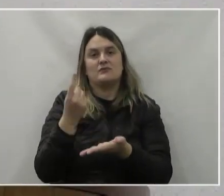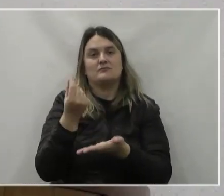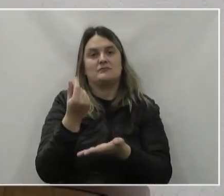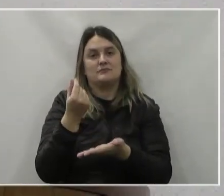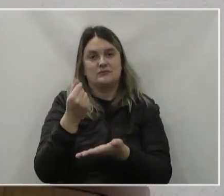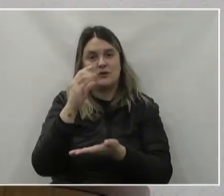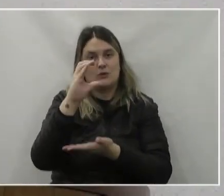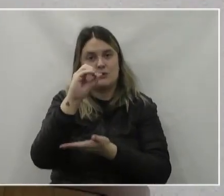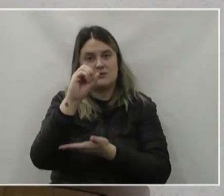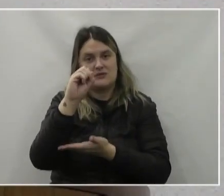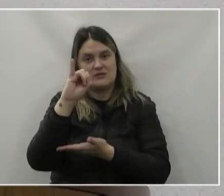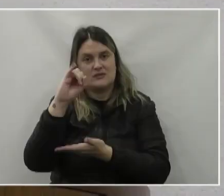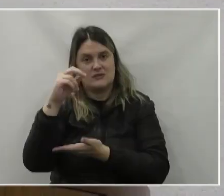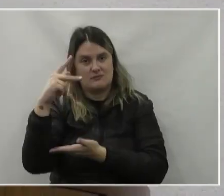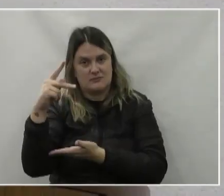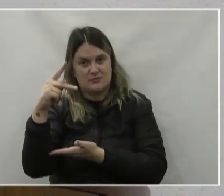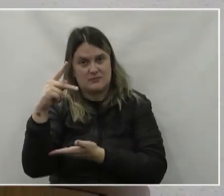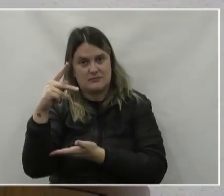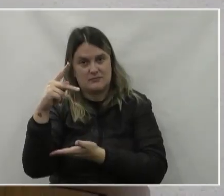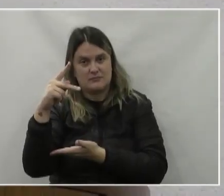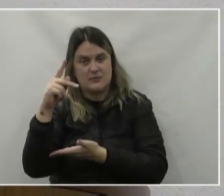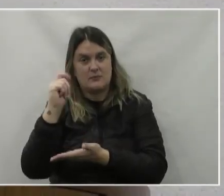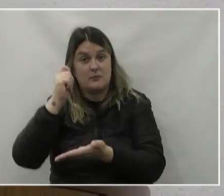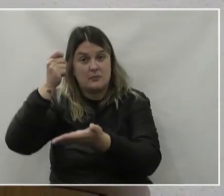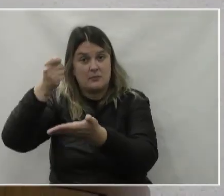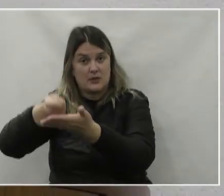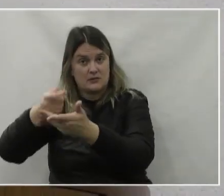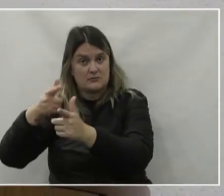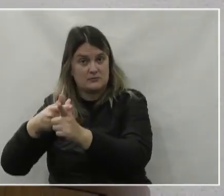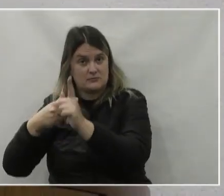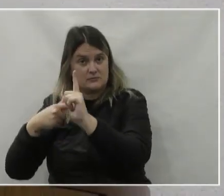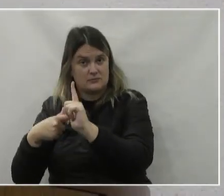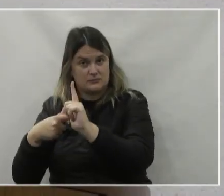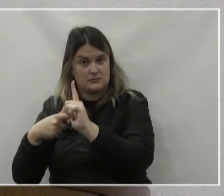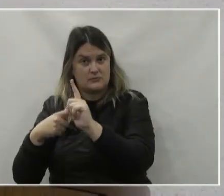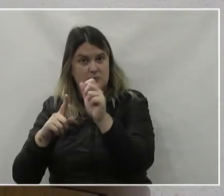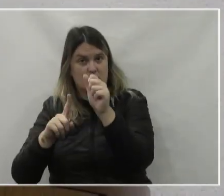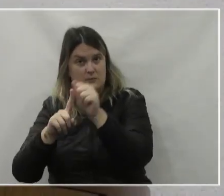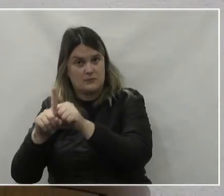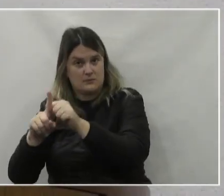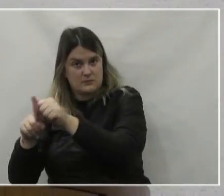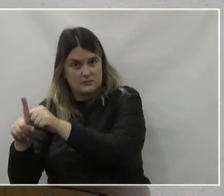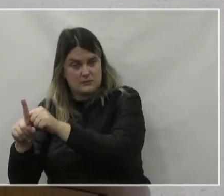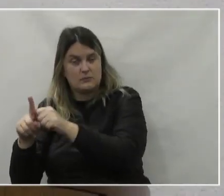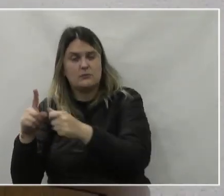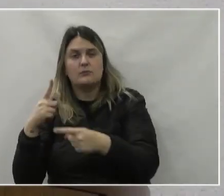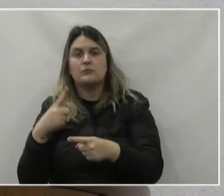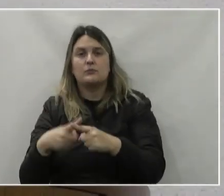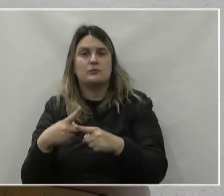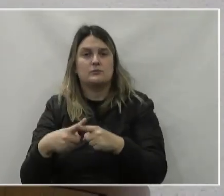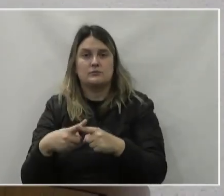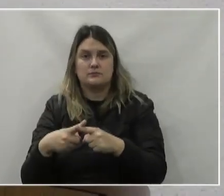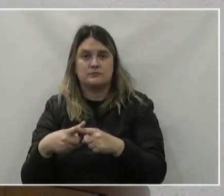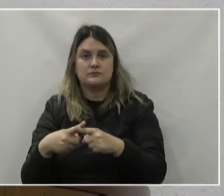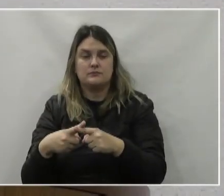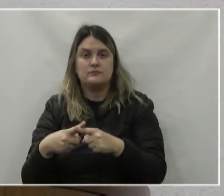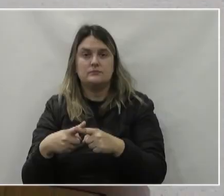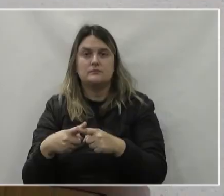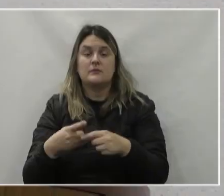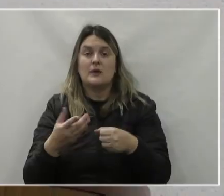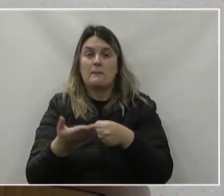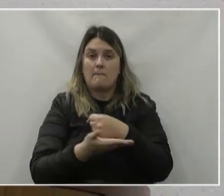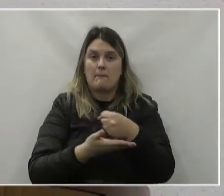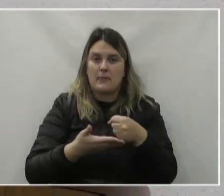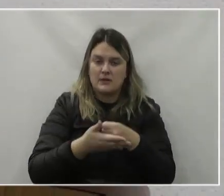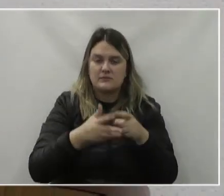da COSIP para fazer frente ao pagamento das contraprestações mensais. Por quê? A base de